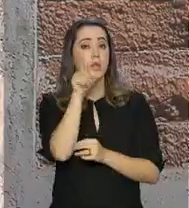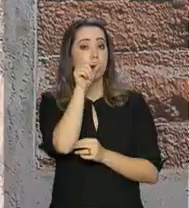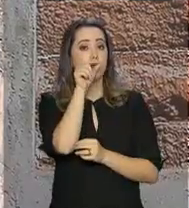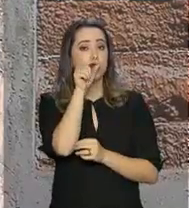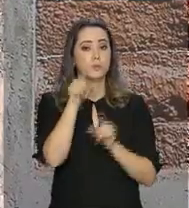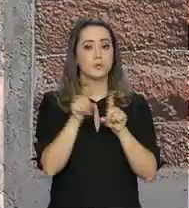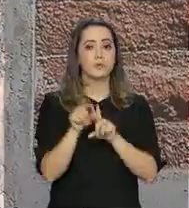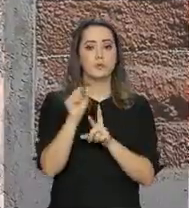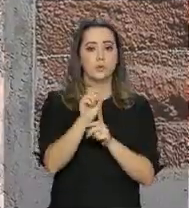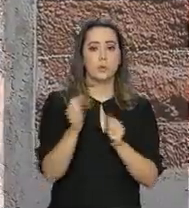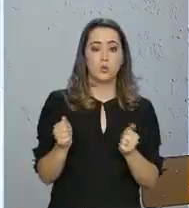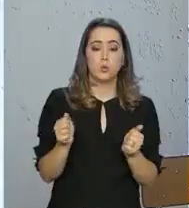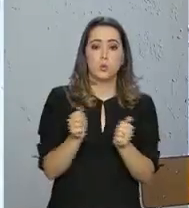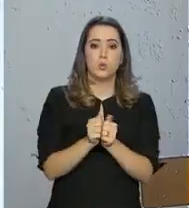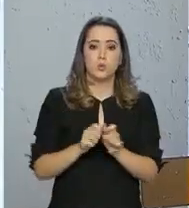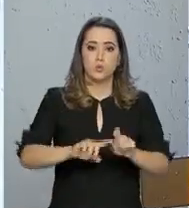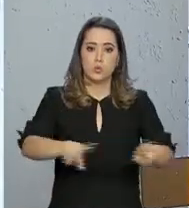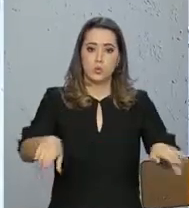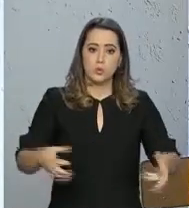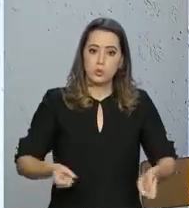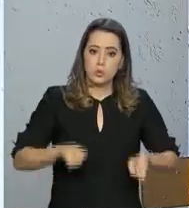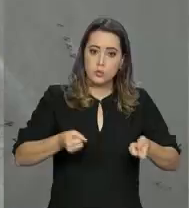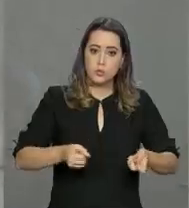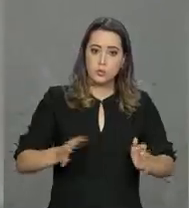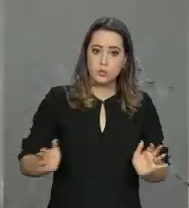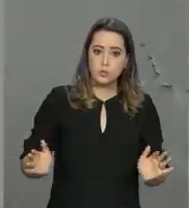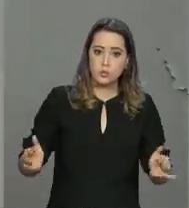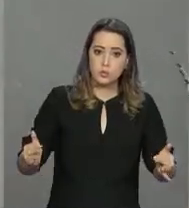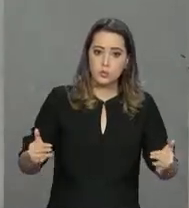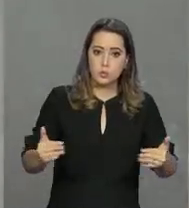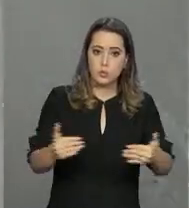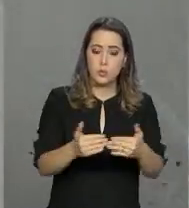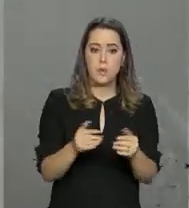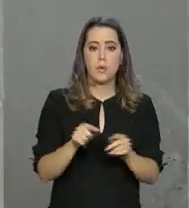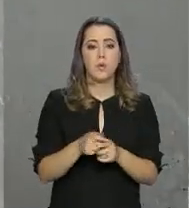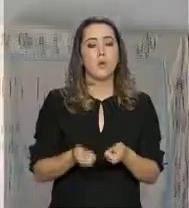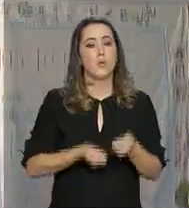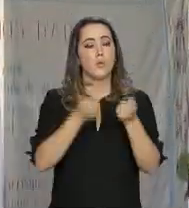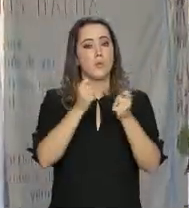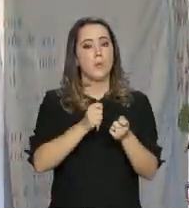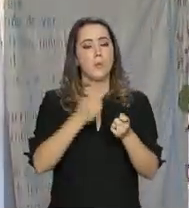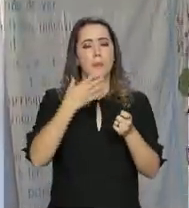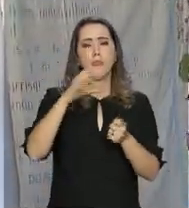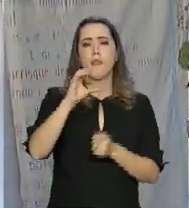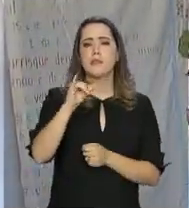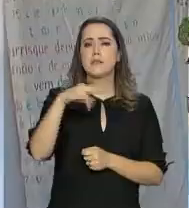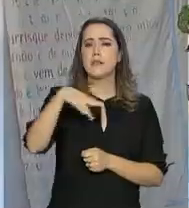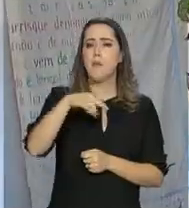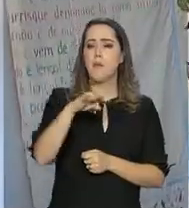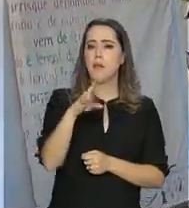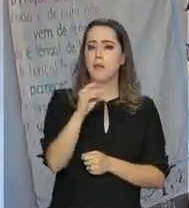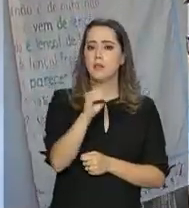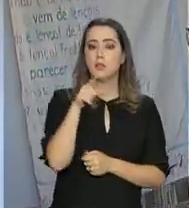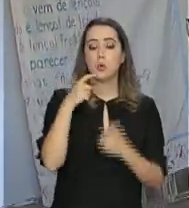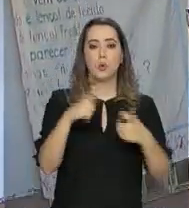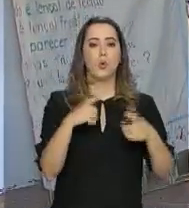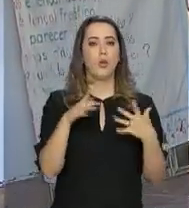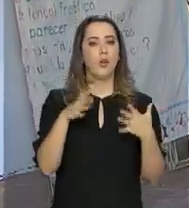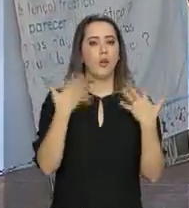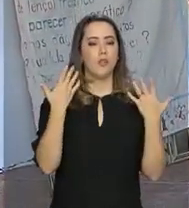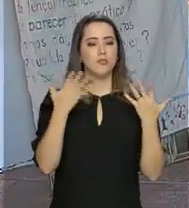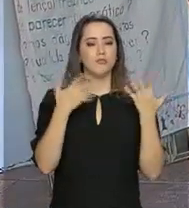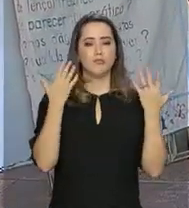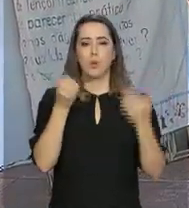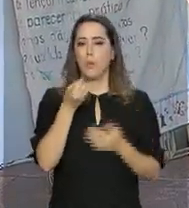sacos cheios de terra, em forma de dique e revestida com cimento. O resultado é um ambiente fresco